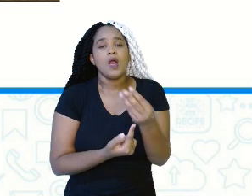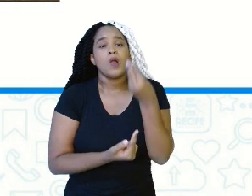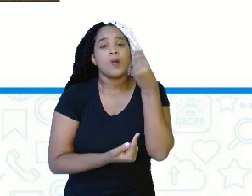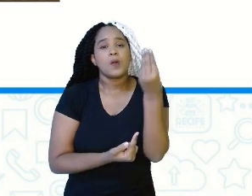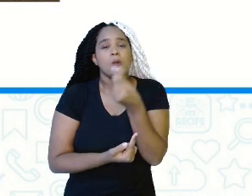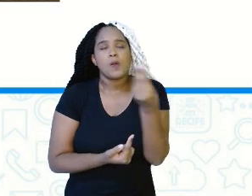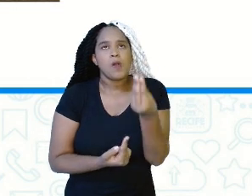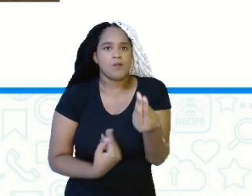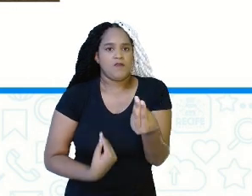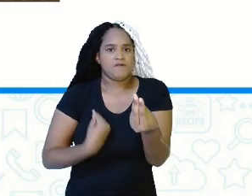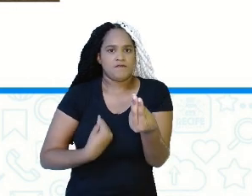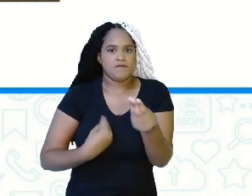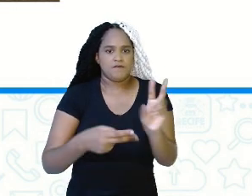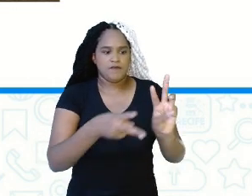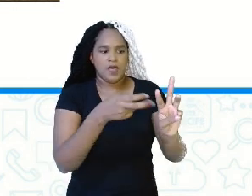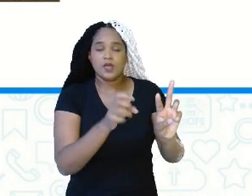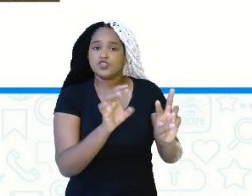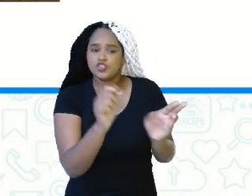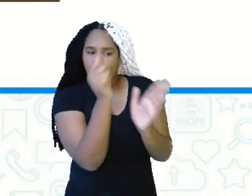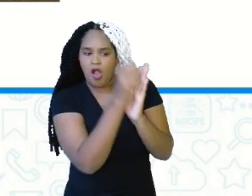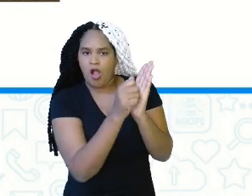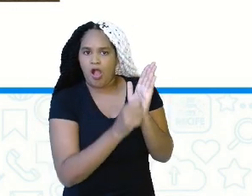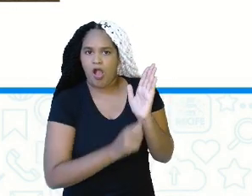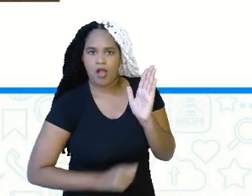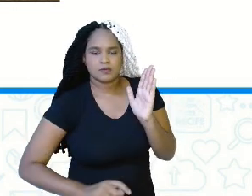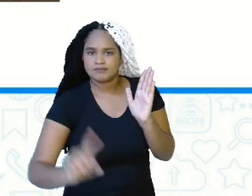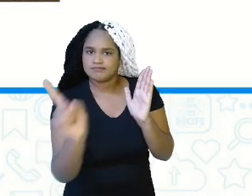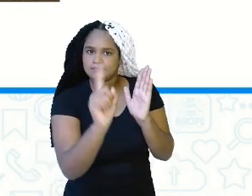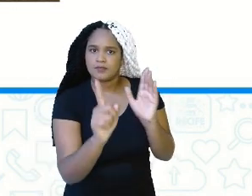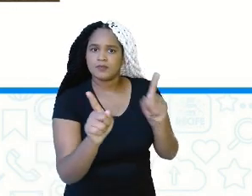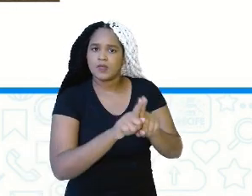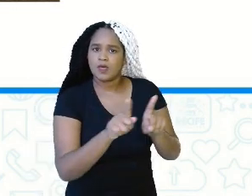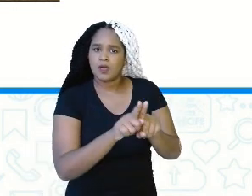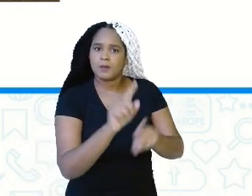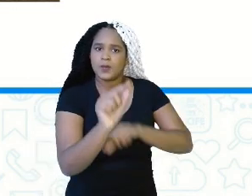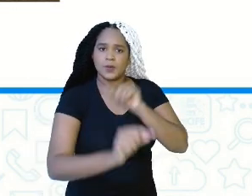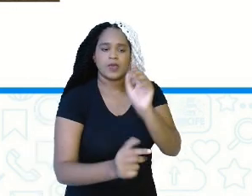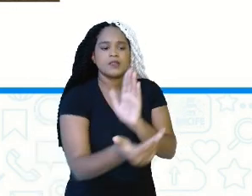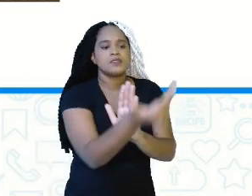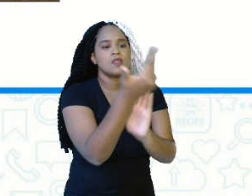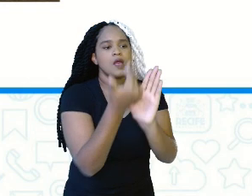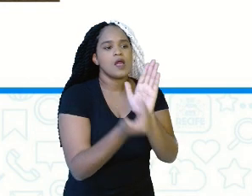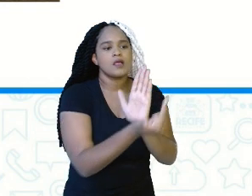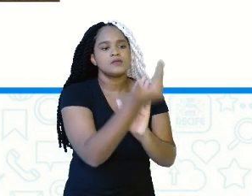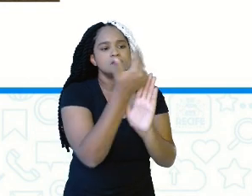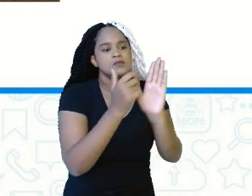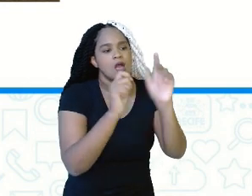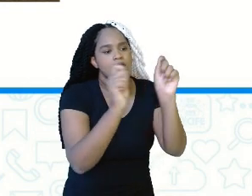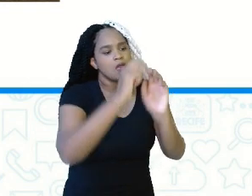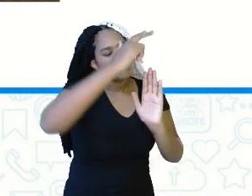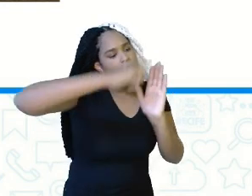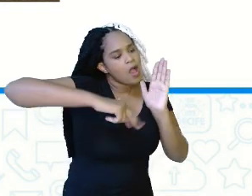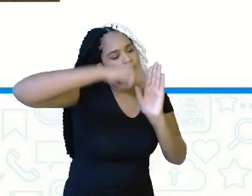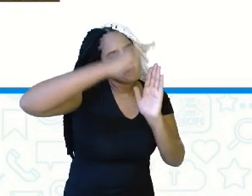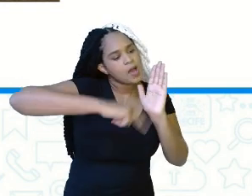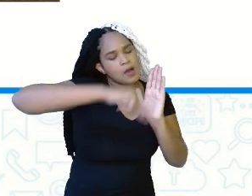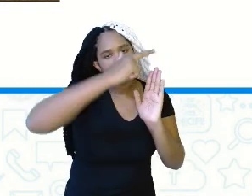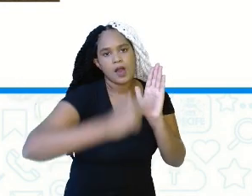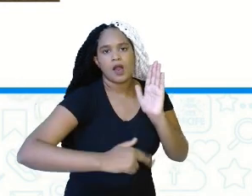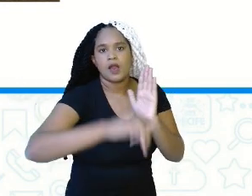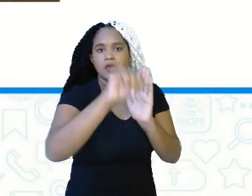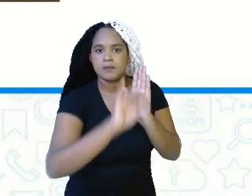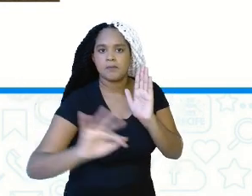o relato escrito, como fazia Pero Vaz de Caminha, mas era também através de desenhos, através de imagens,